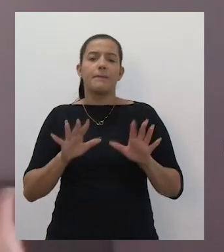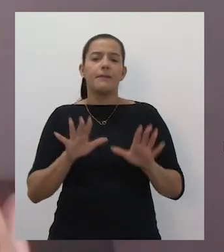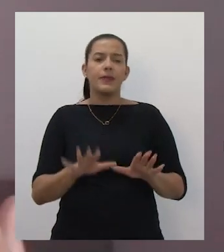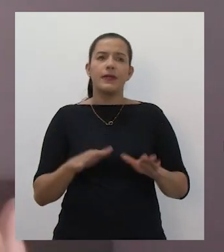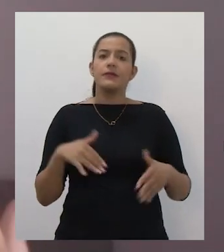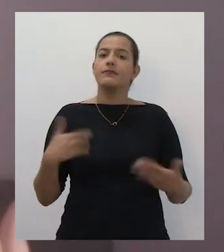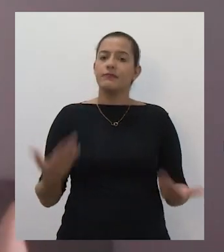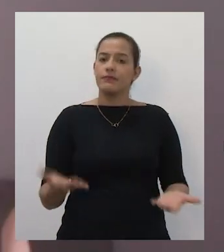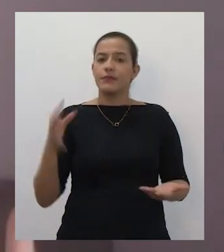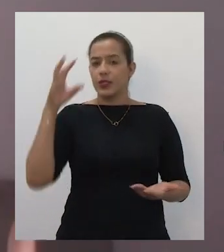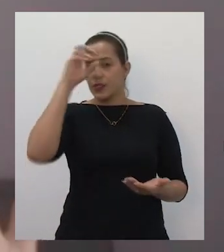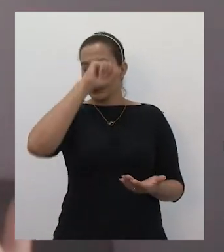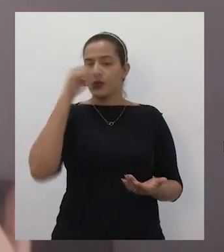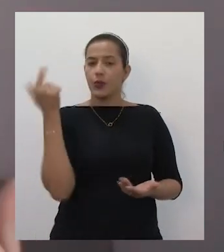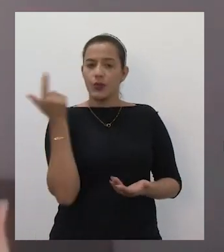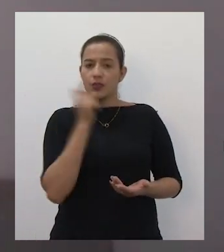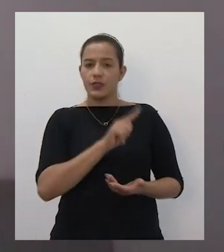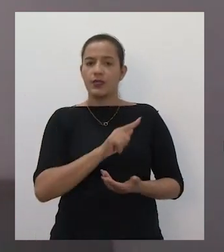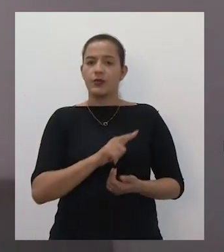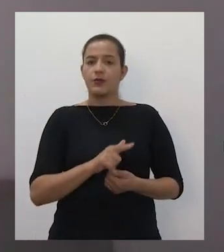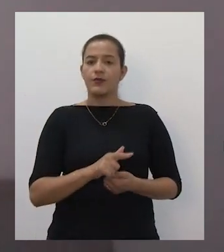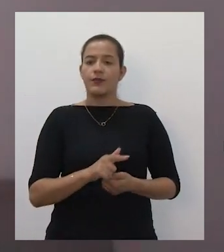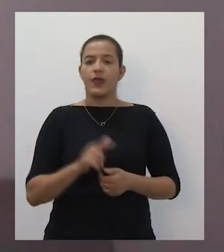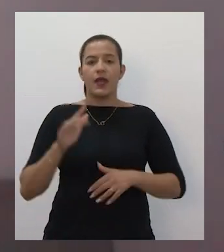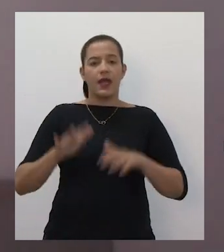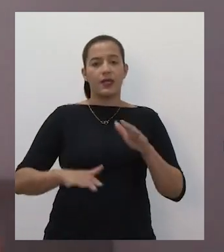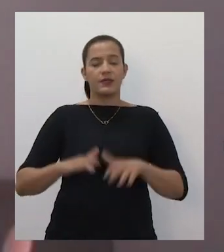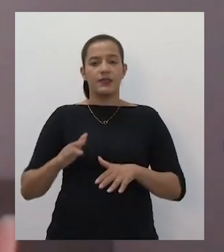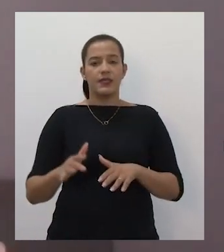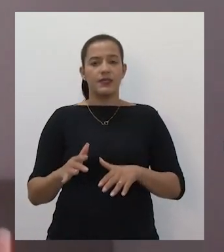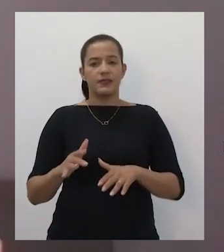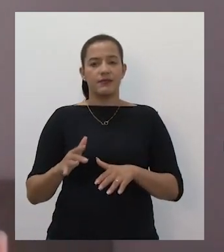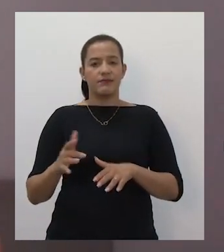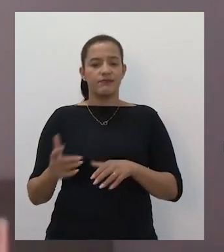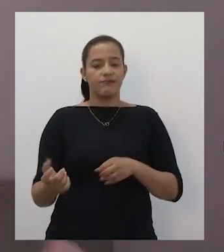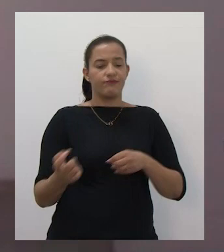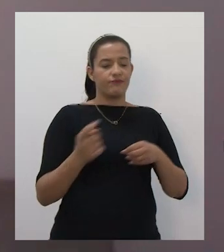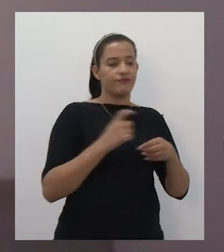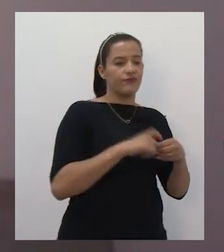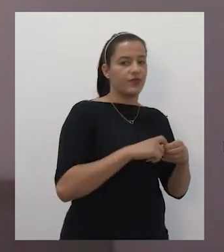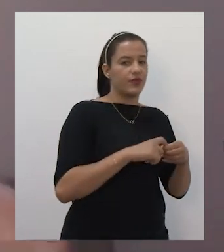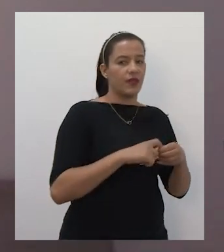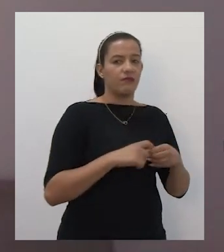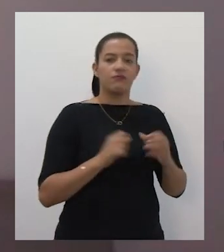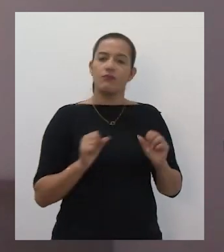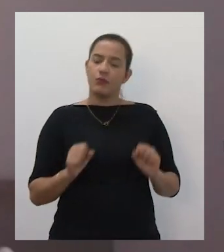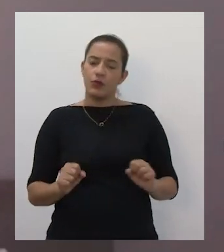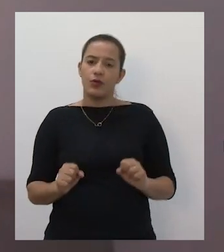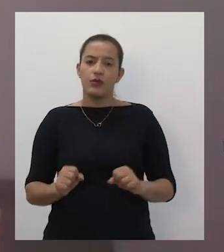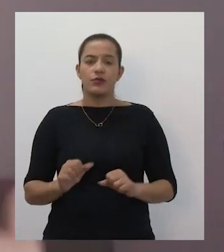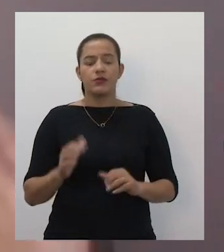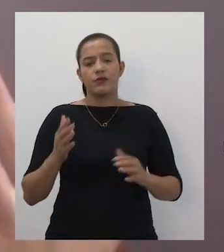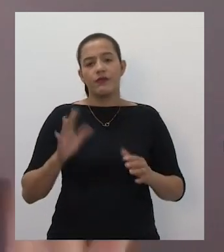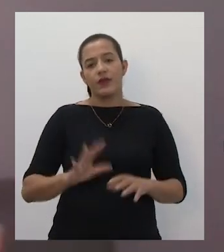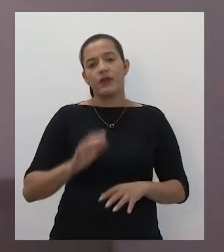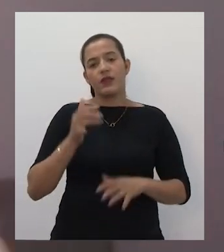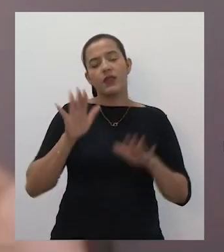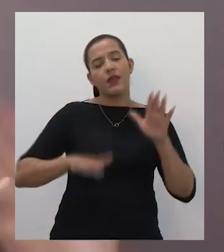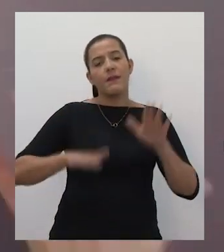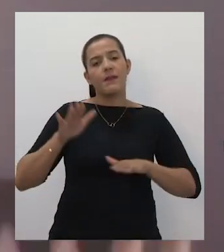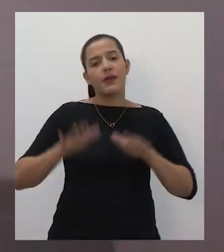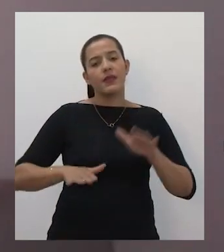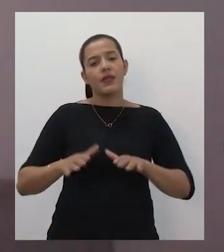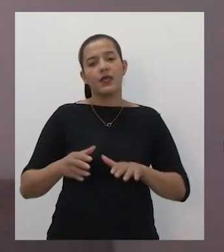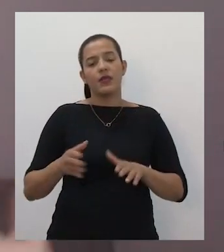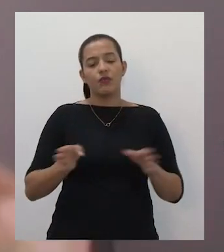a gente vai voltar um pouquinho para trás? Vai, depende do momento, do que a gente está vivendo. A gente não